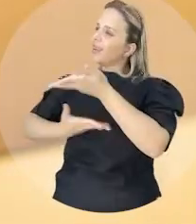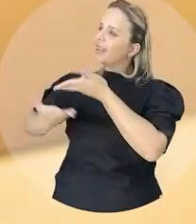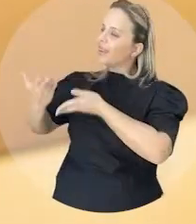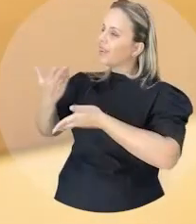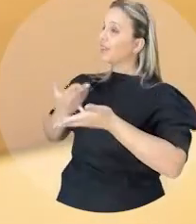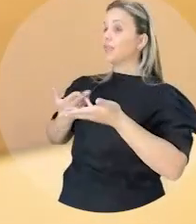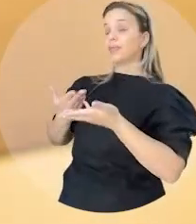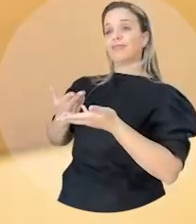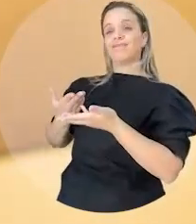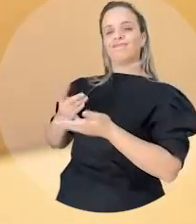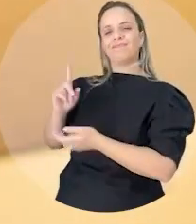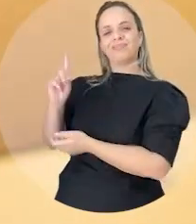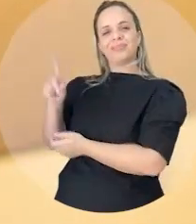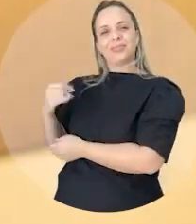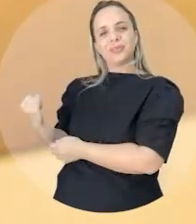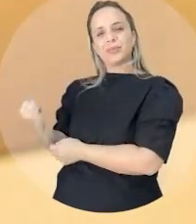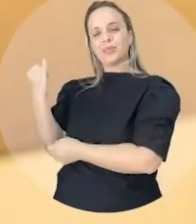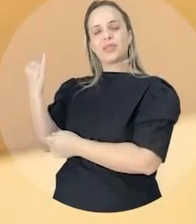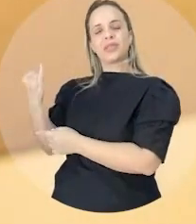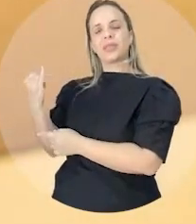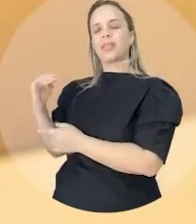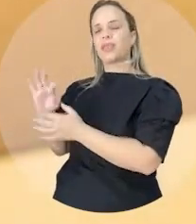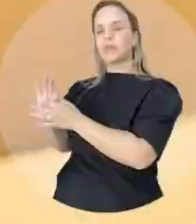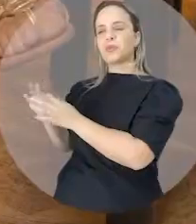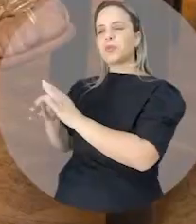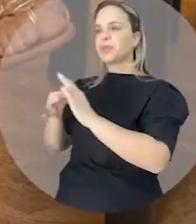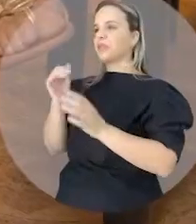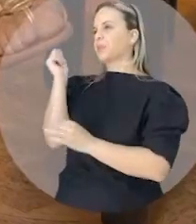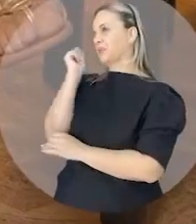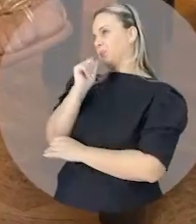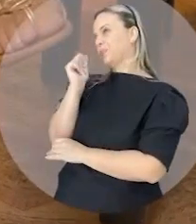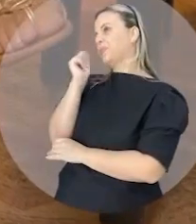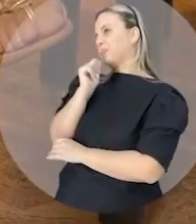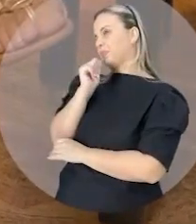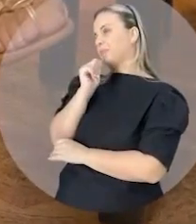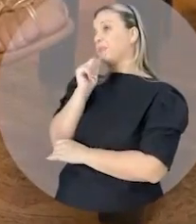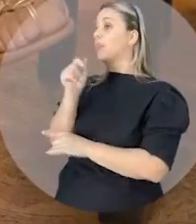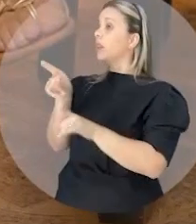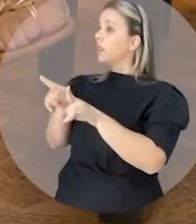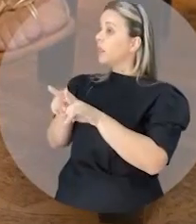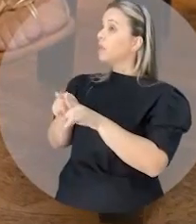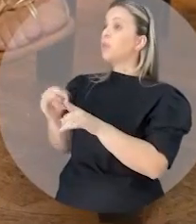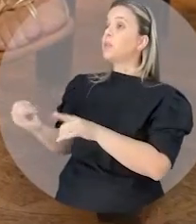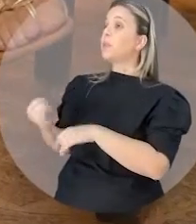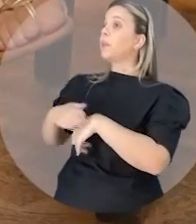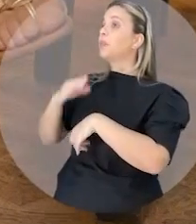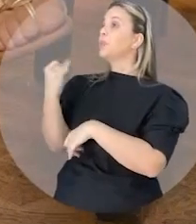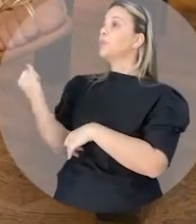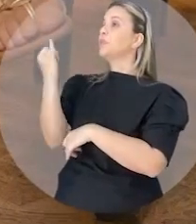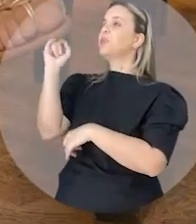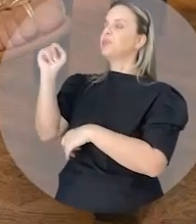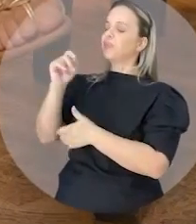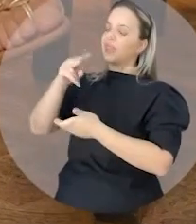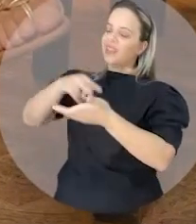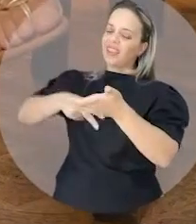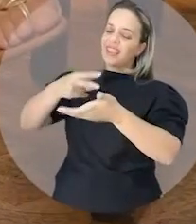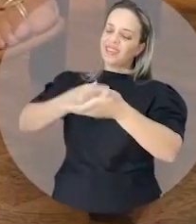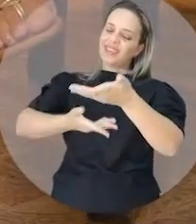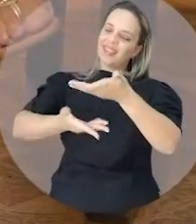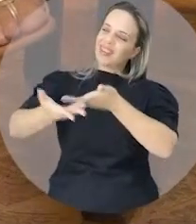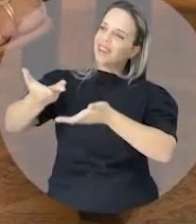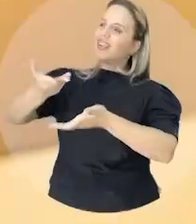é muito esse contexto da mulher. E claro, dividindo leituras, né? Dividindo